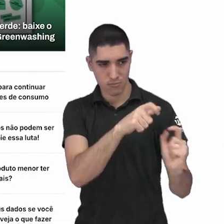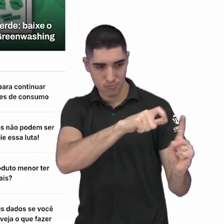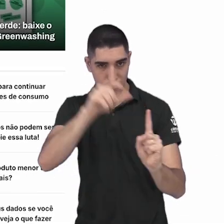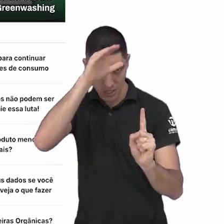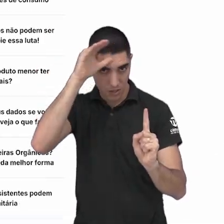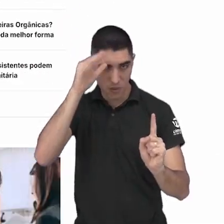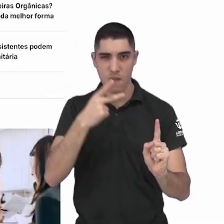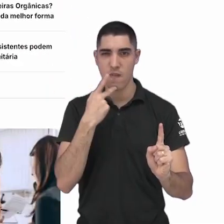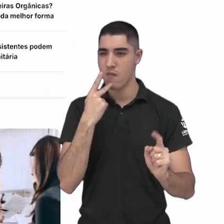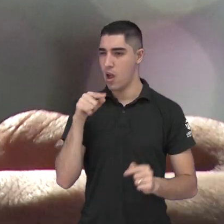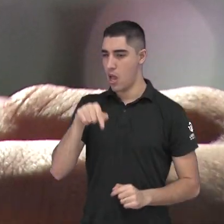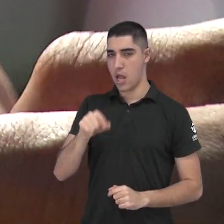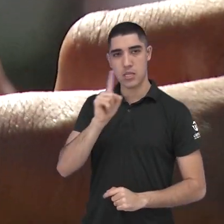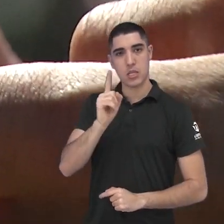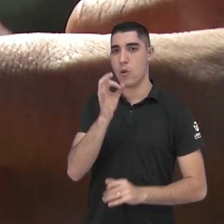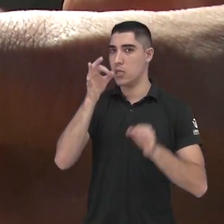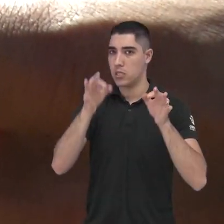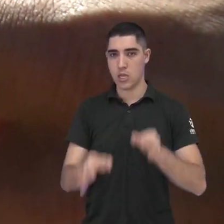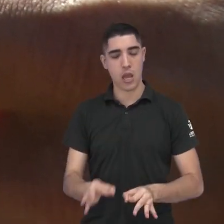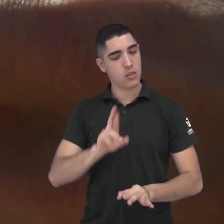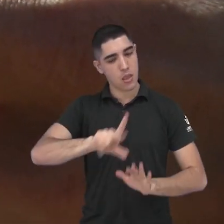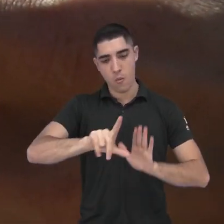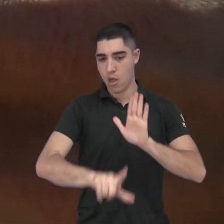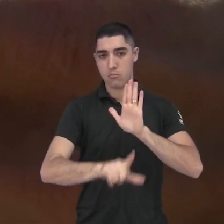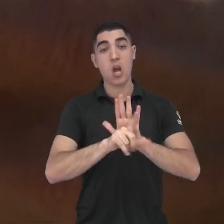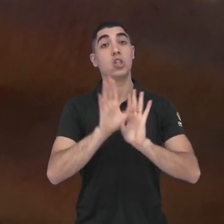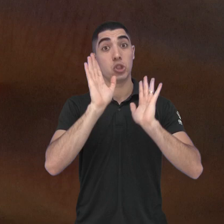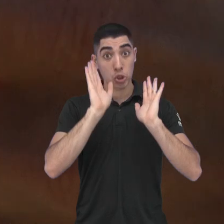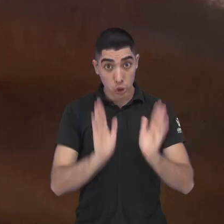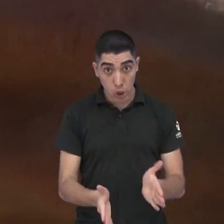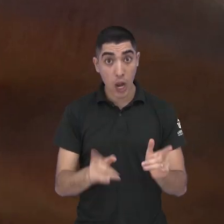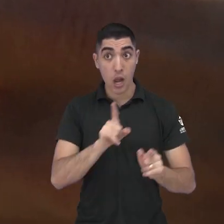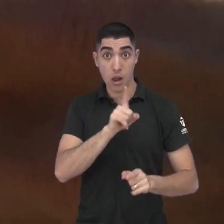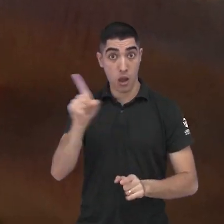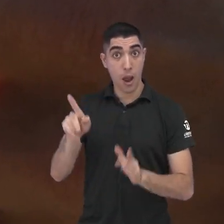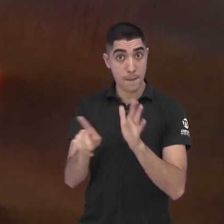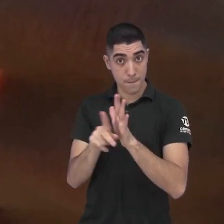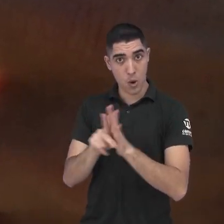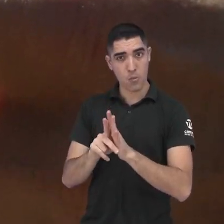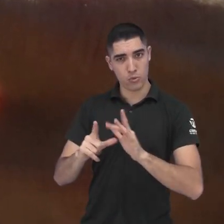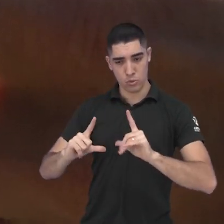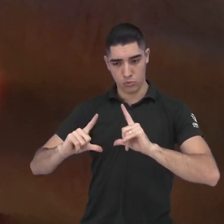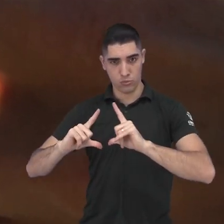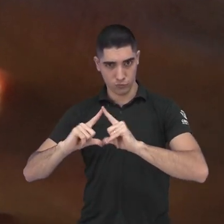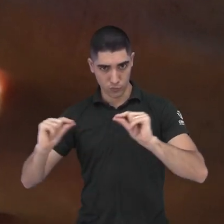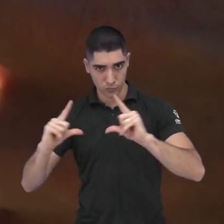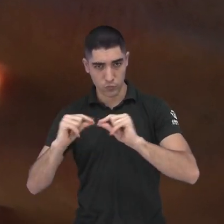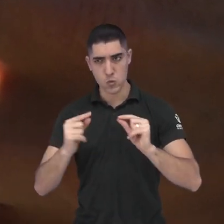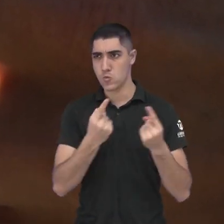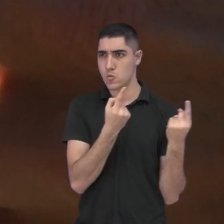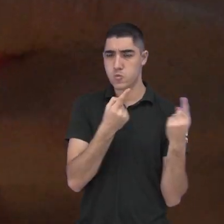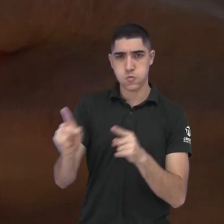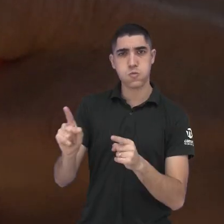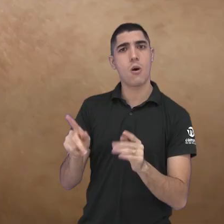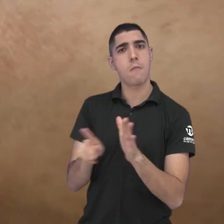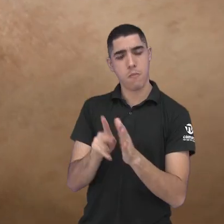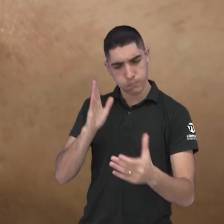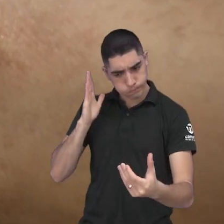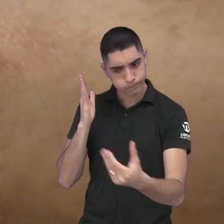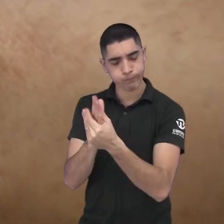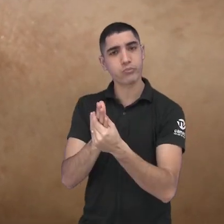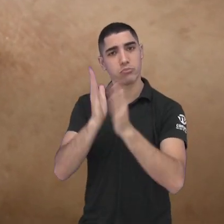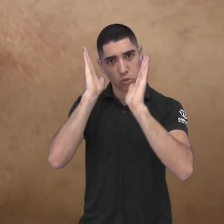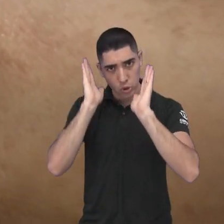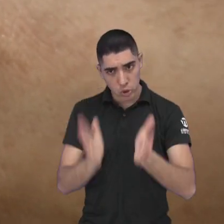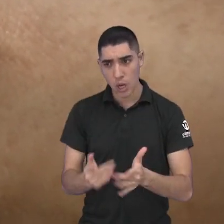do Consumidor, que consideram essa prática ilegal, entraram com uma ação no Tribunal de Justiça do Distrito Federal